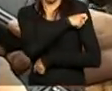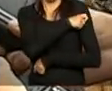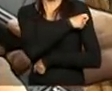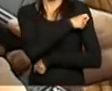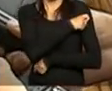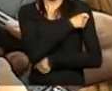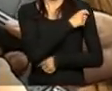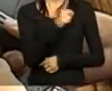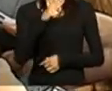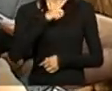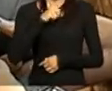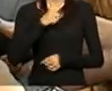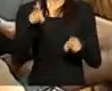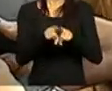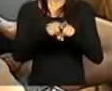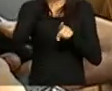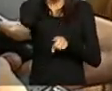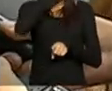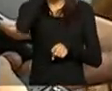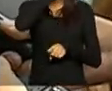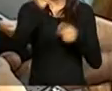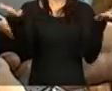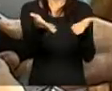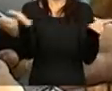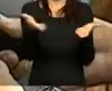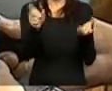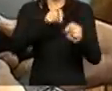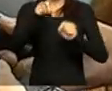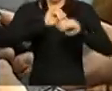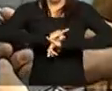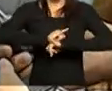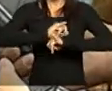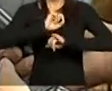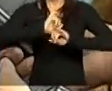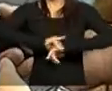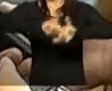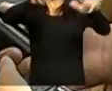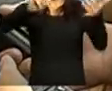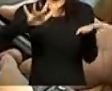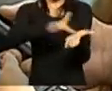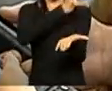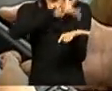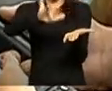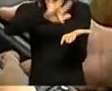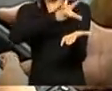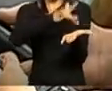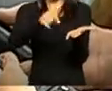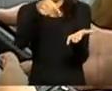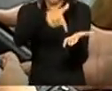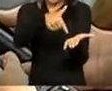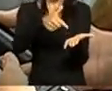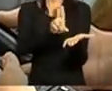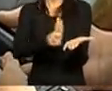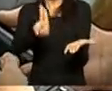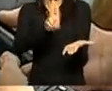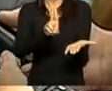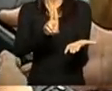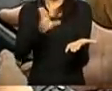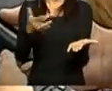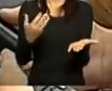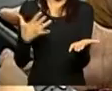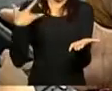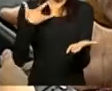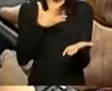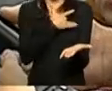tem aprendido muito hoje a gente está lançando um tablet né um o dispositivo um sistema que ajuda